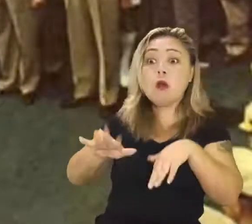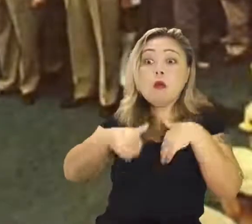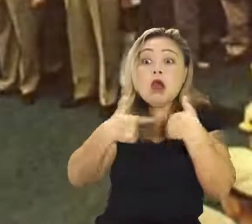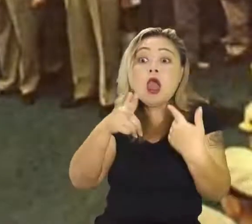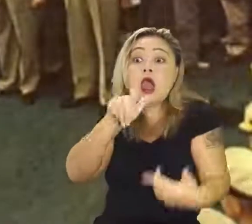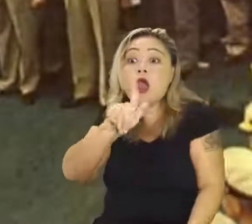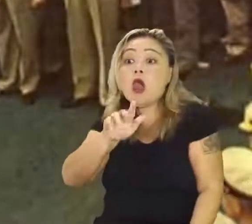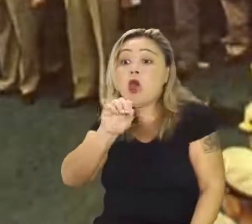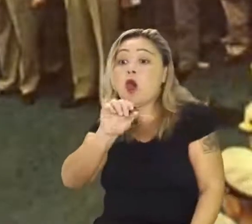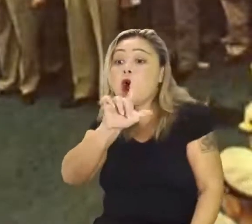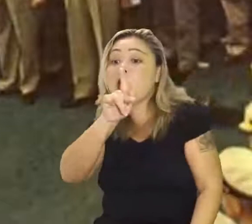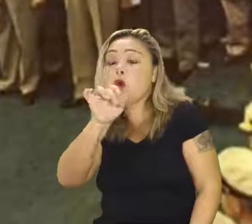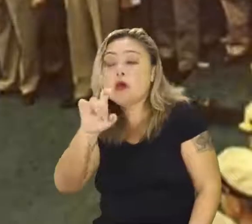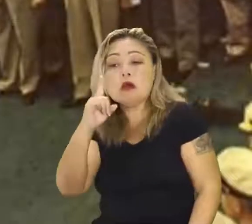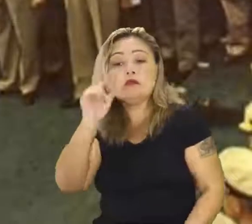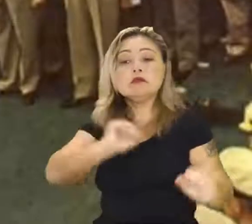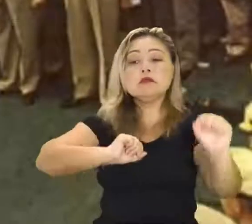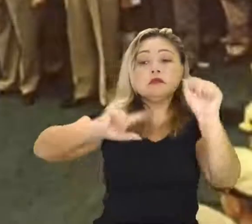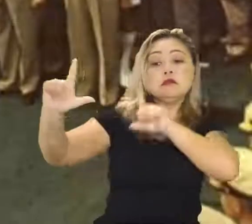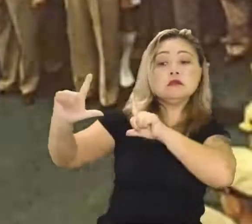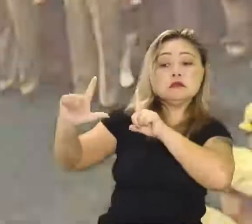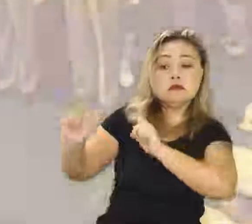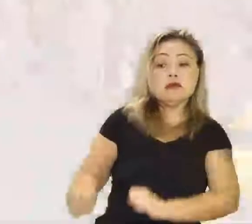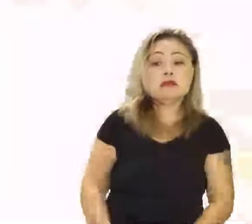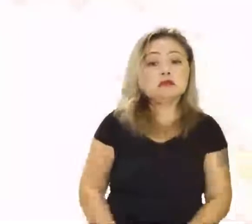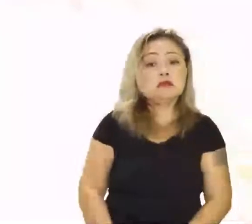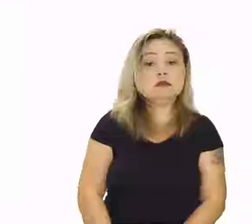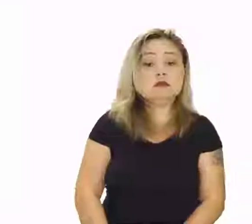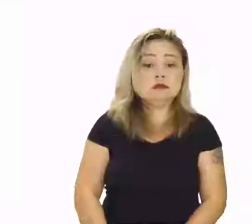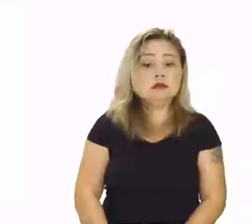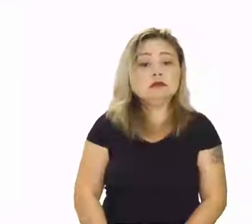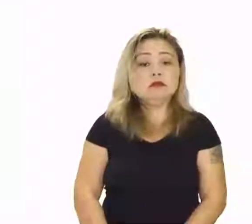foi esse? Na tela para vocês.